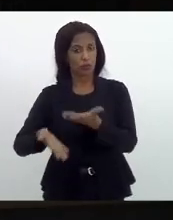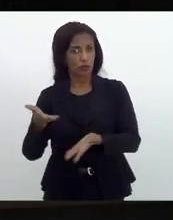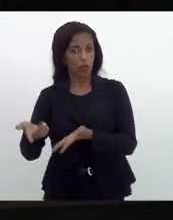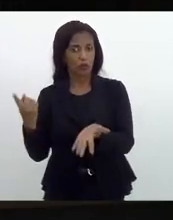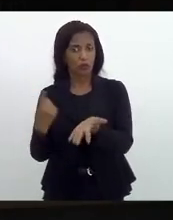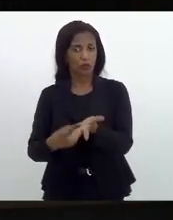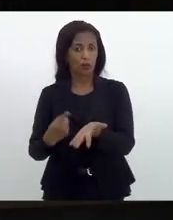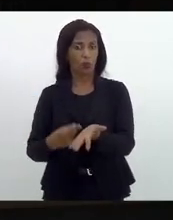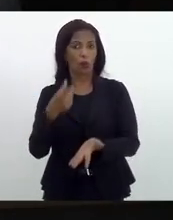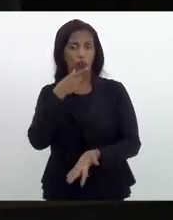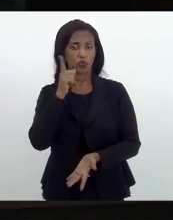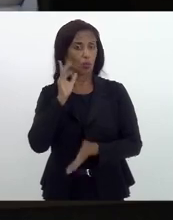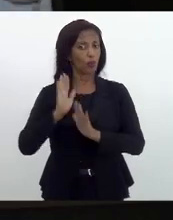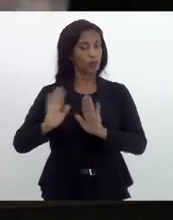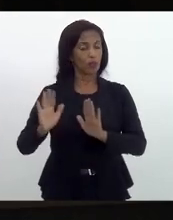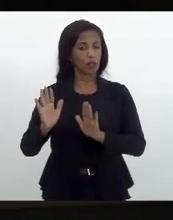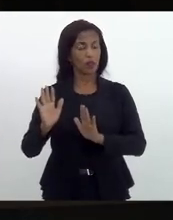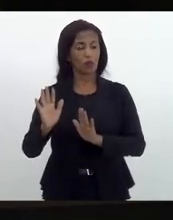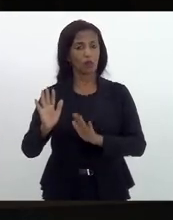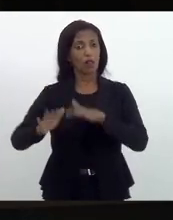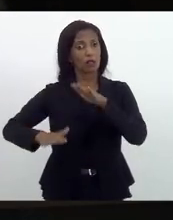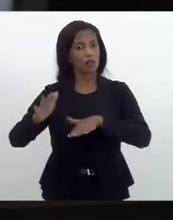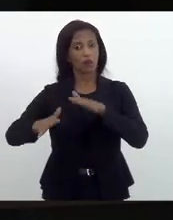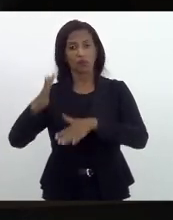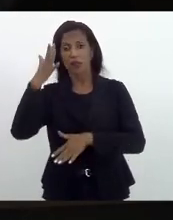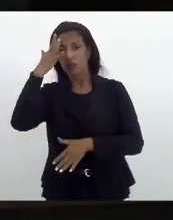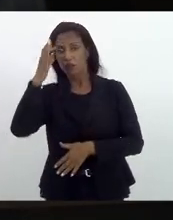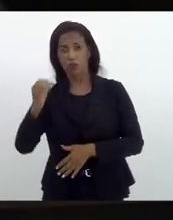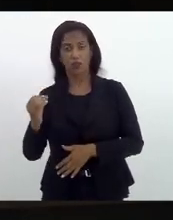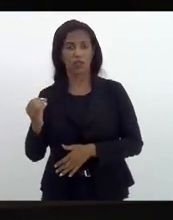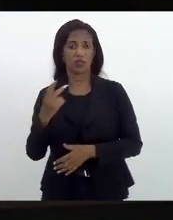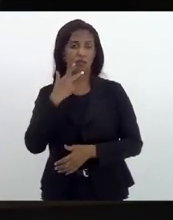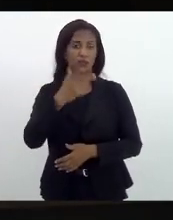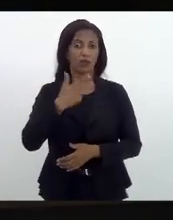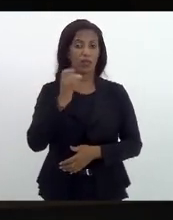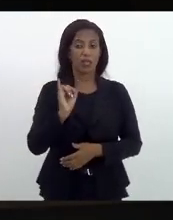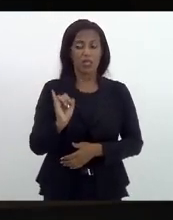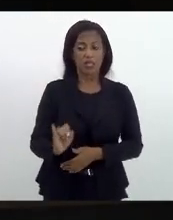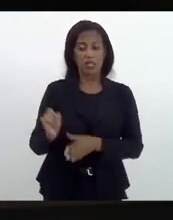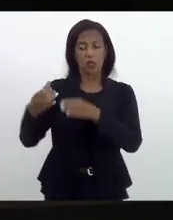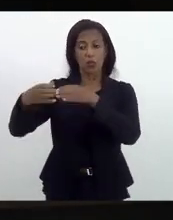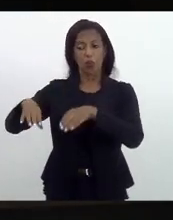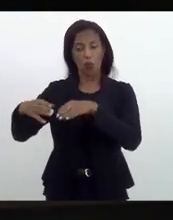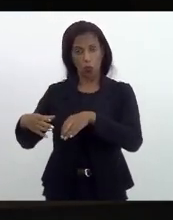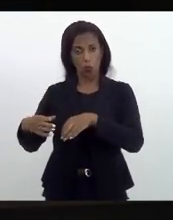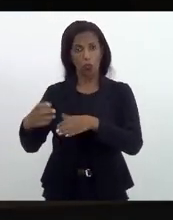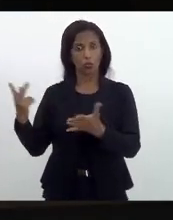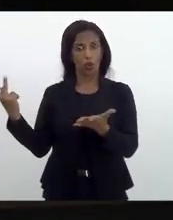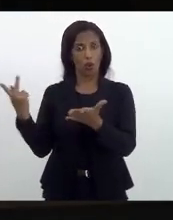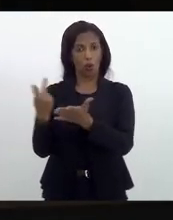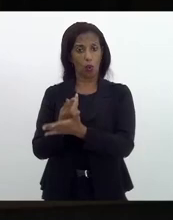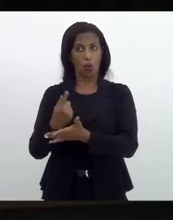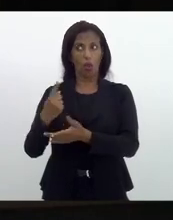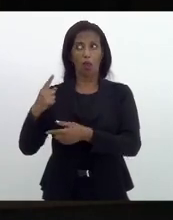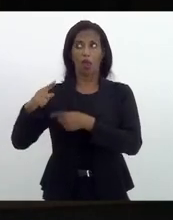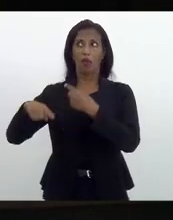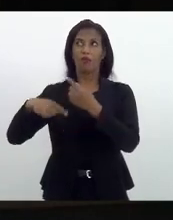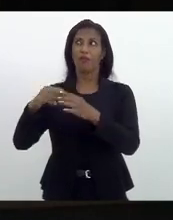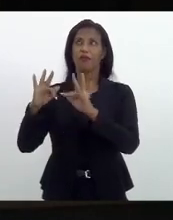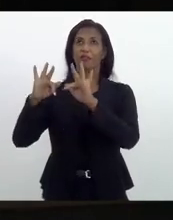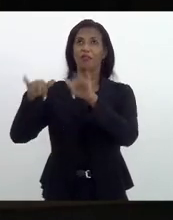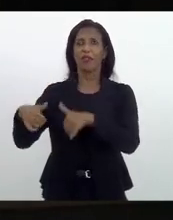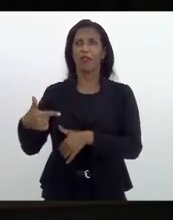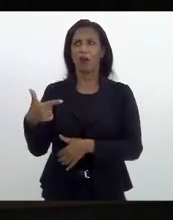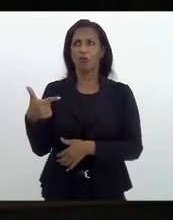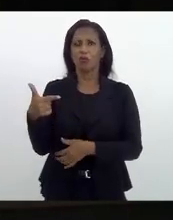que foi feito ontem. É porque talvez eu não tenha me feito entender ao dizer que se um concurso for feito em final de